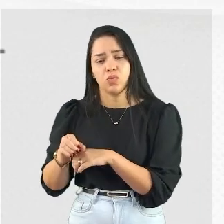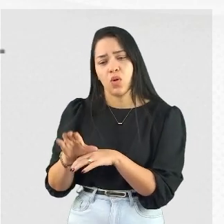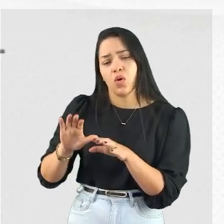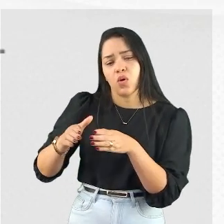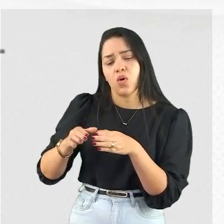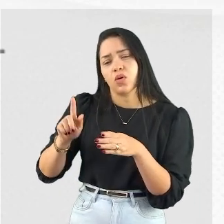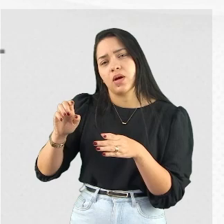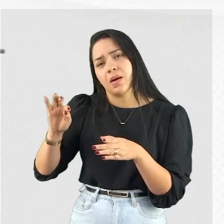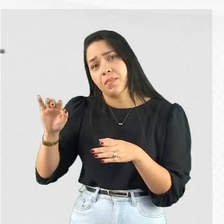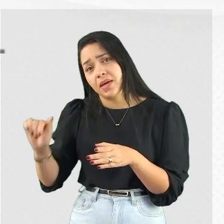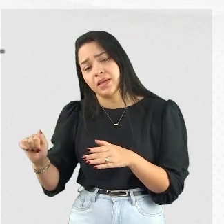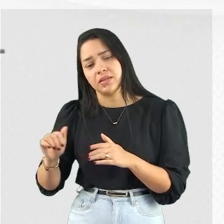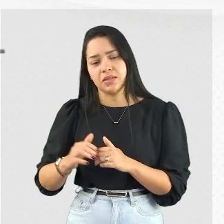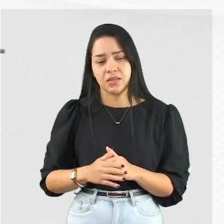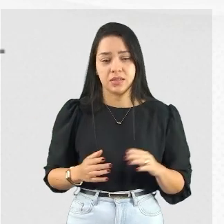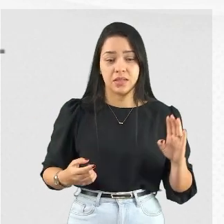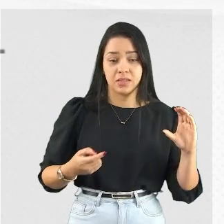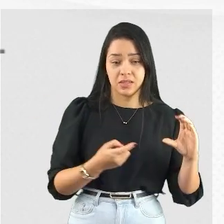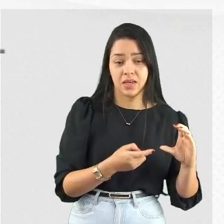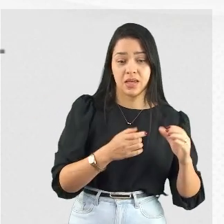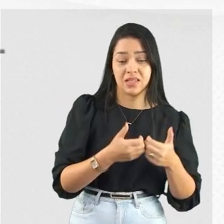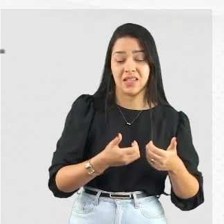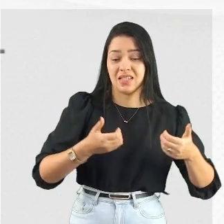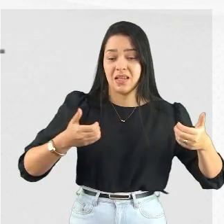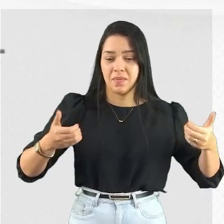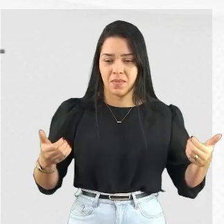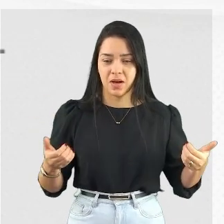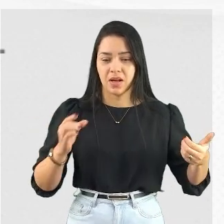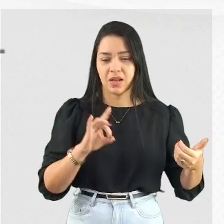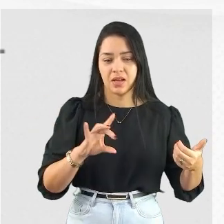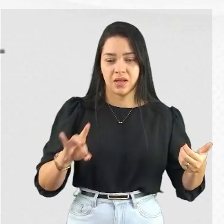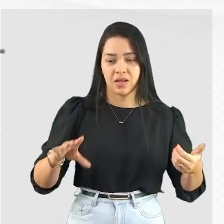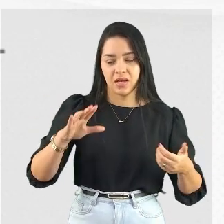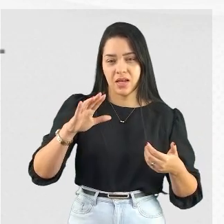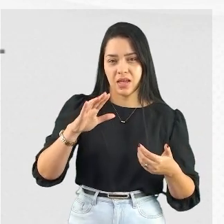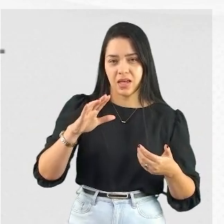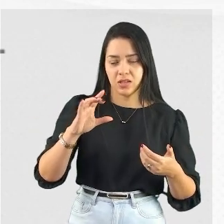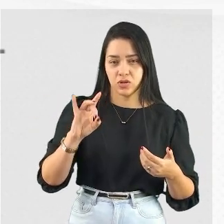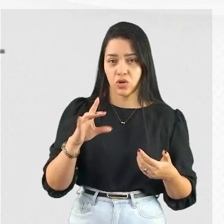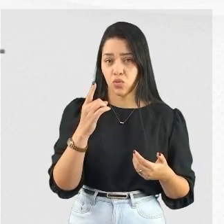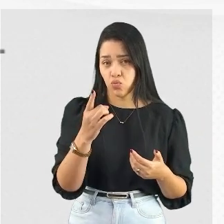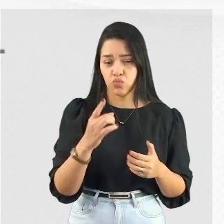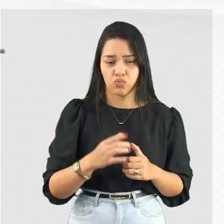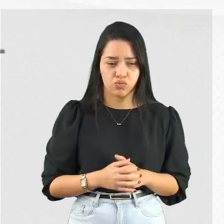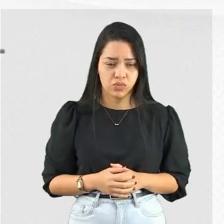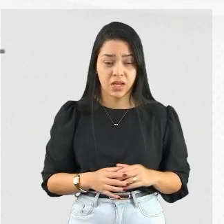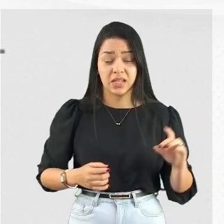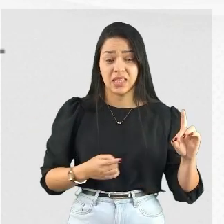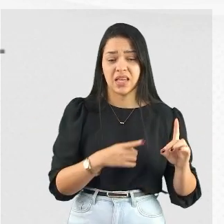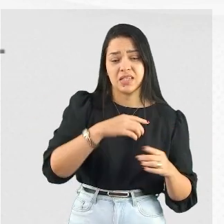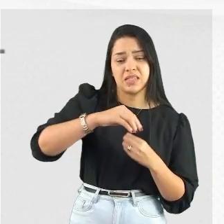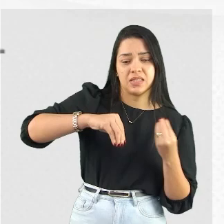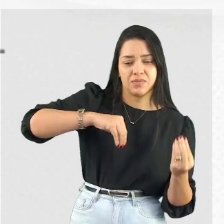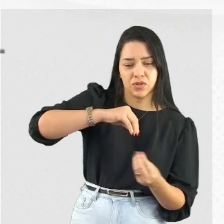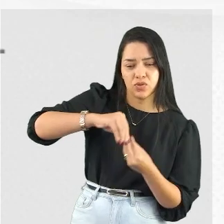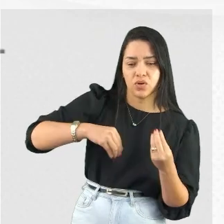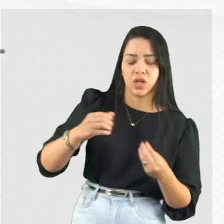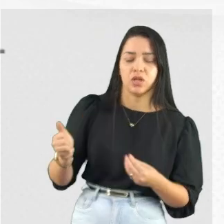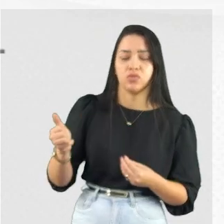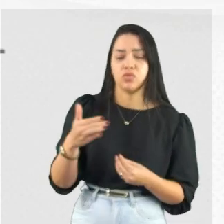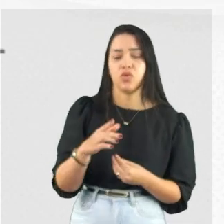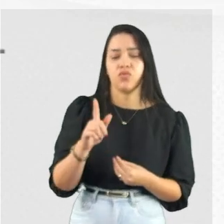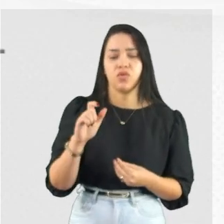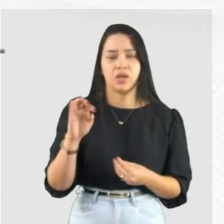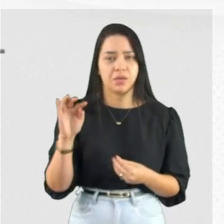como um bloco para os gametas. Eles se separam de forma que cada gameta recebe apenas um dos fatores. Eles se misturam, resultando